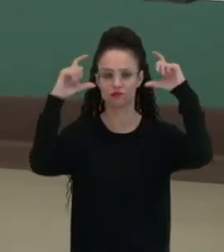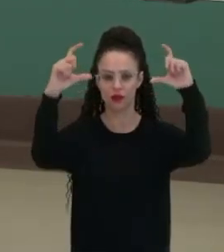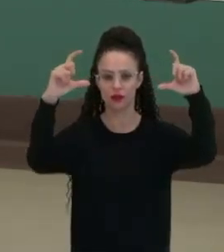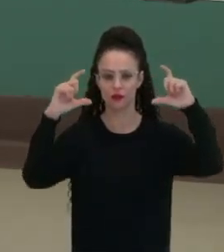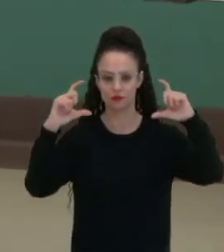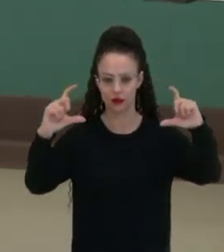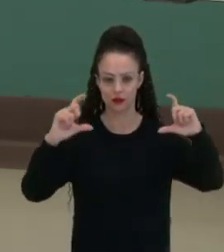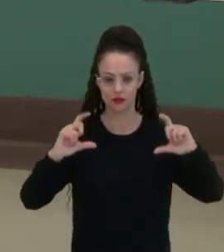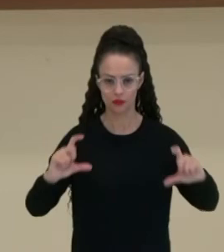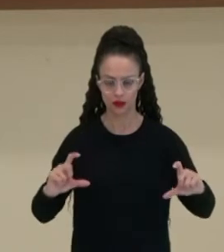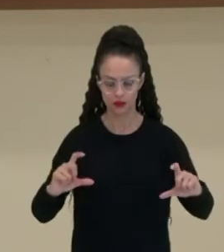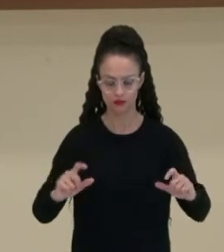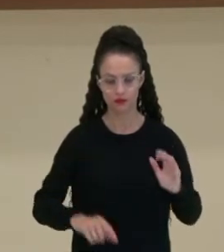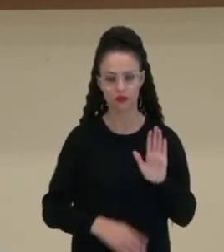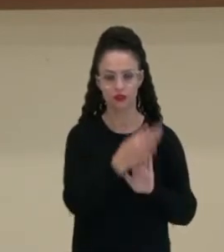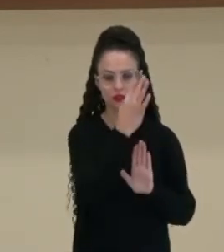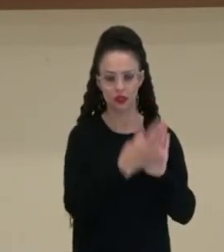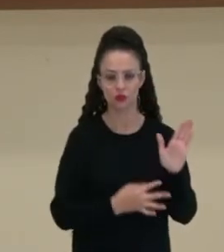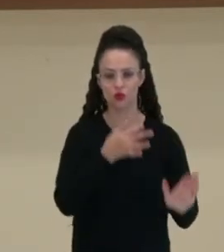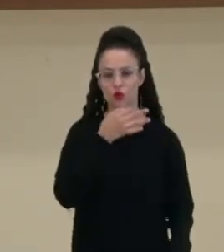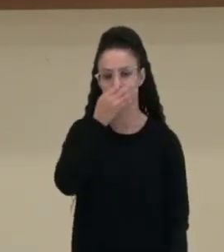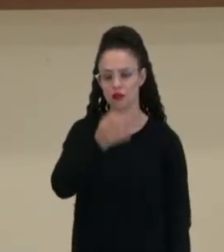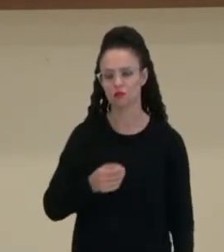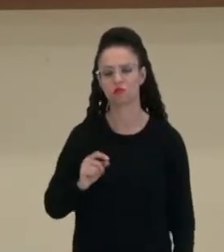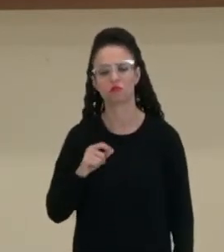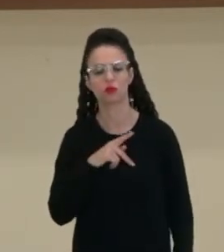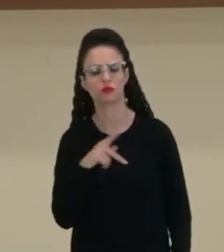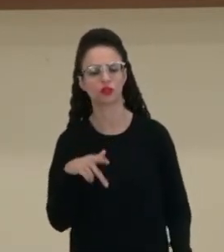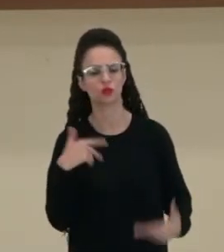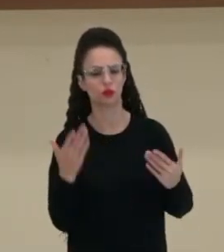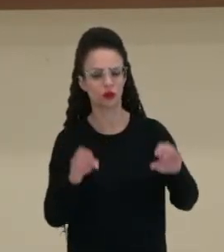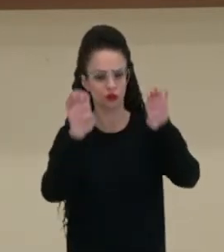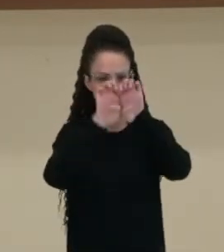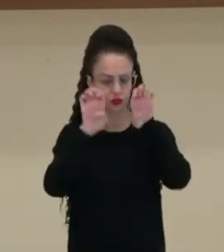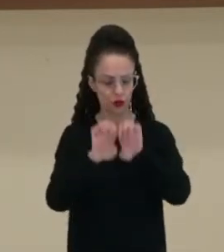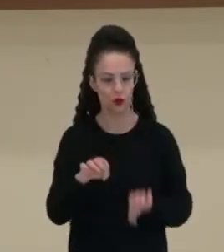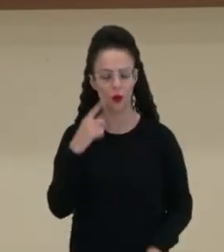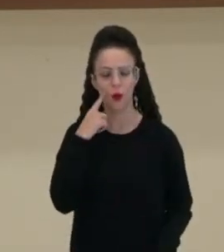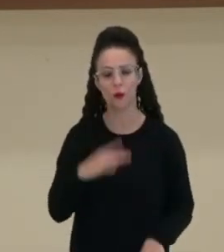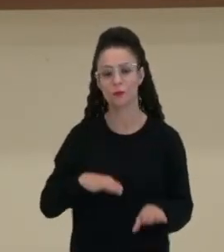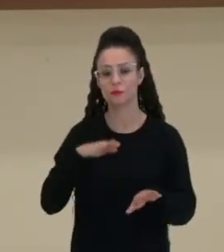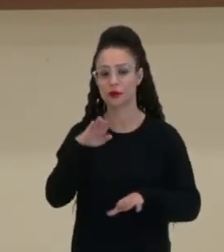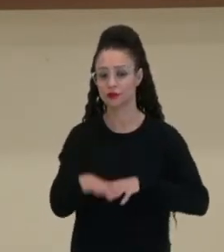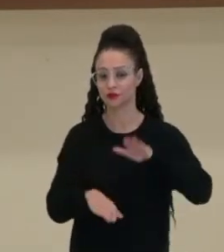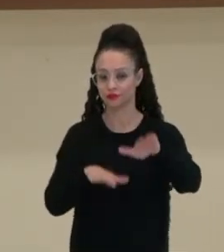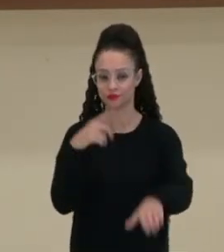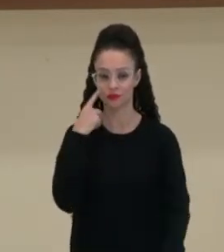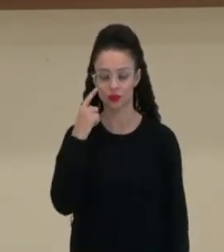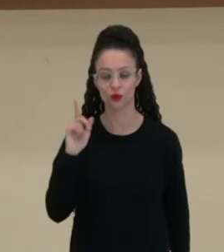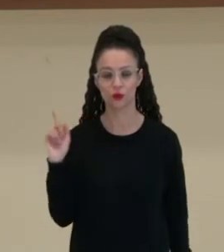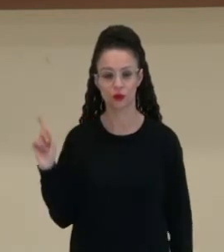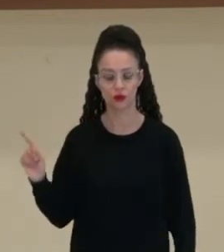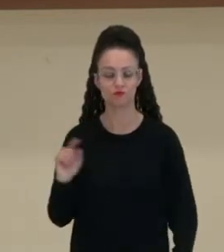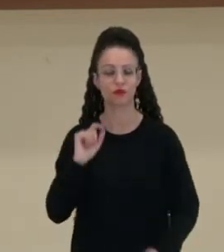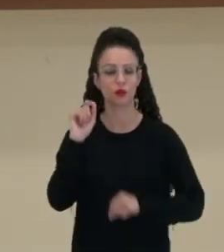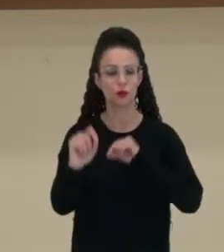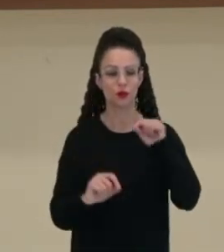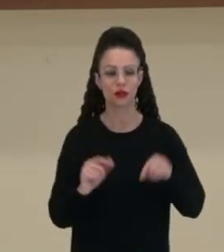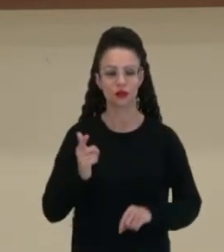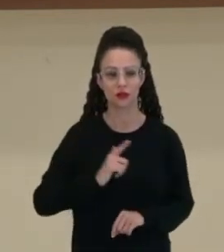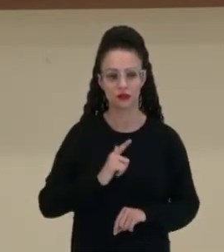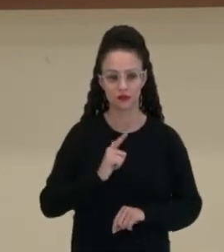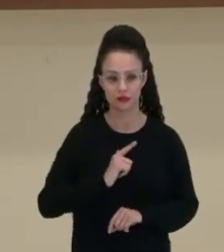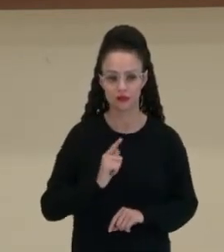né? Professora, qual é a estrutura? Vamos no passo a passo? Então, olha só. Eles giram em torno do quê?